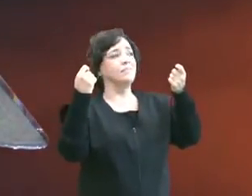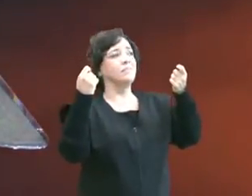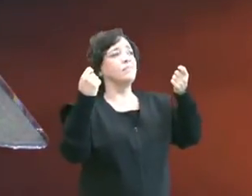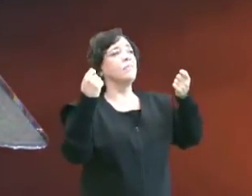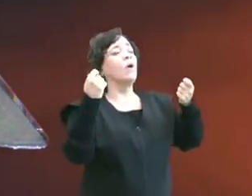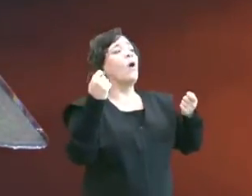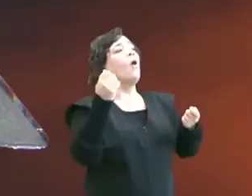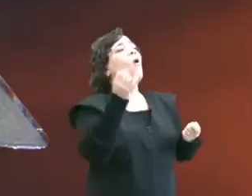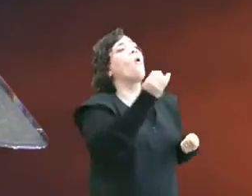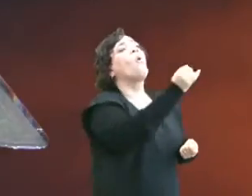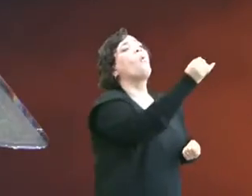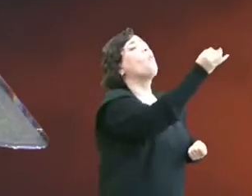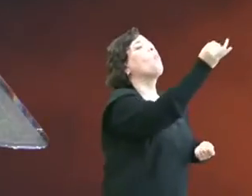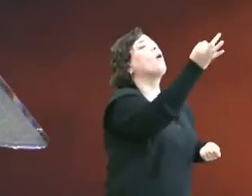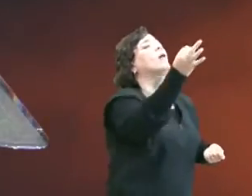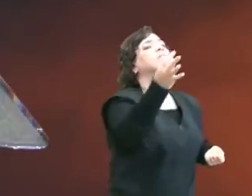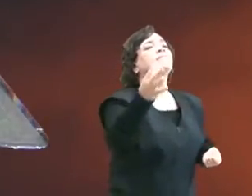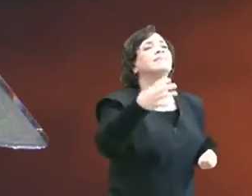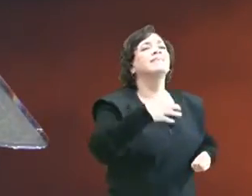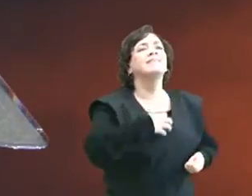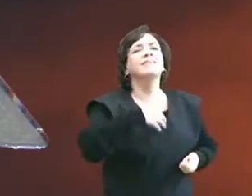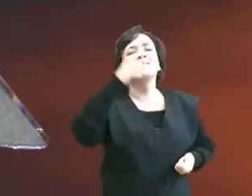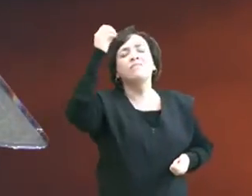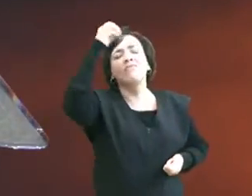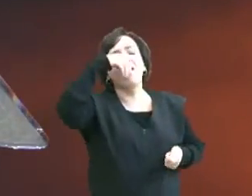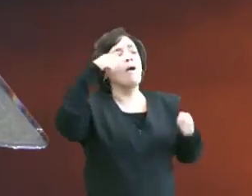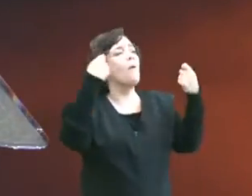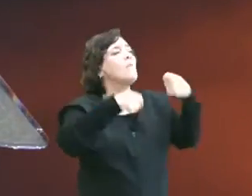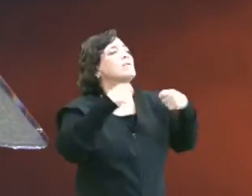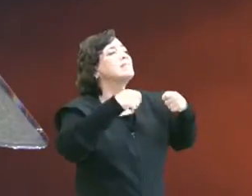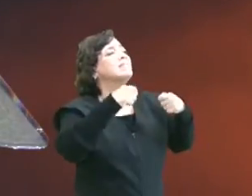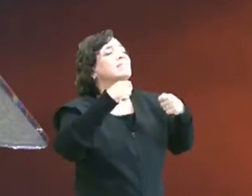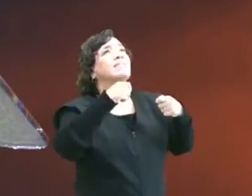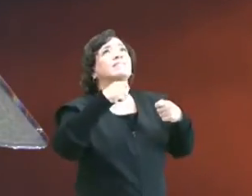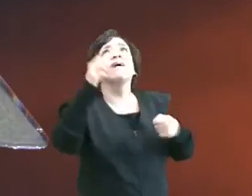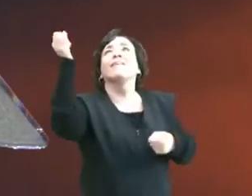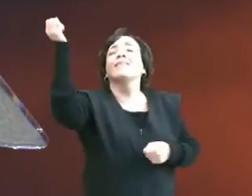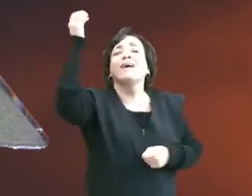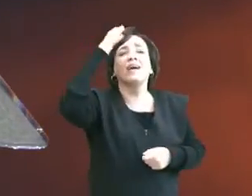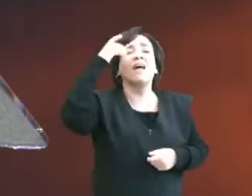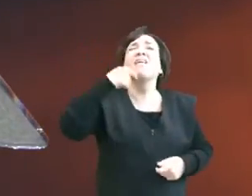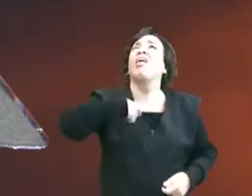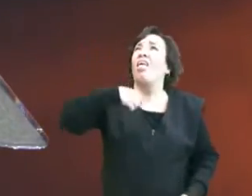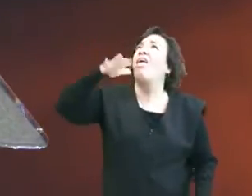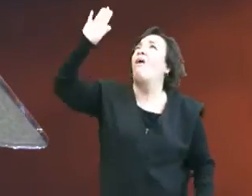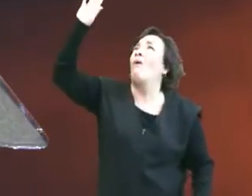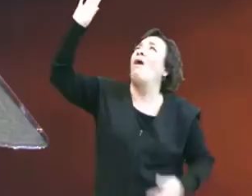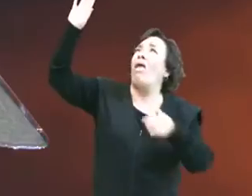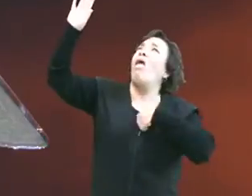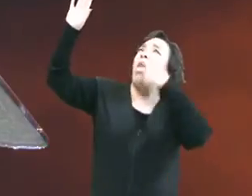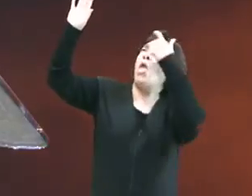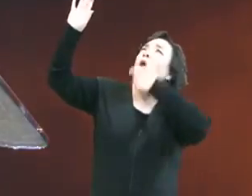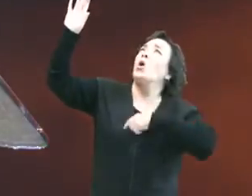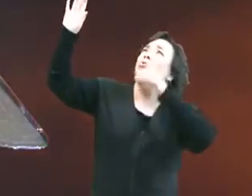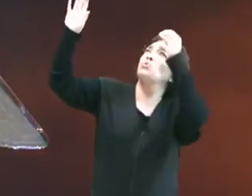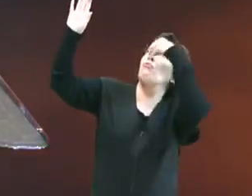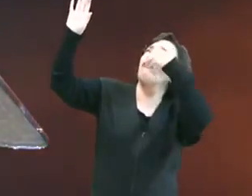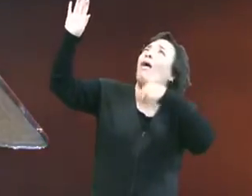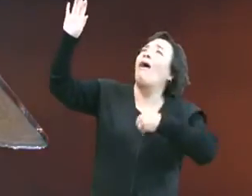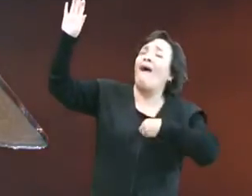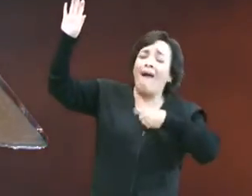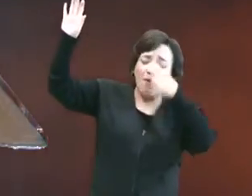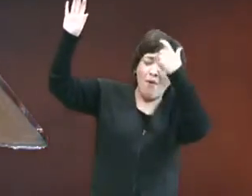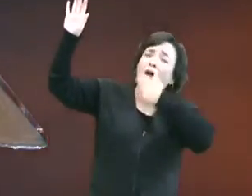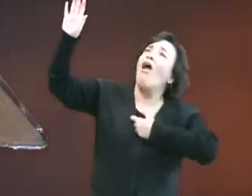Quantos aqui são fracos e precisam da graça? Levante as mãos. Fala: Deus, eu sou fraco,